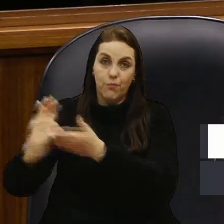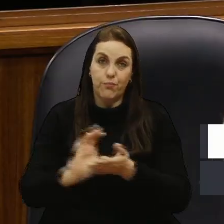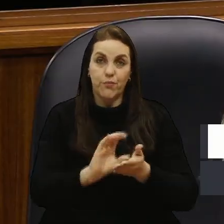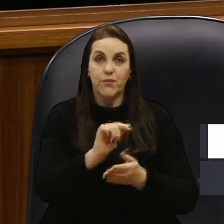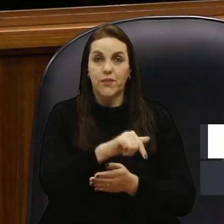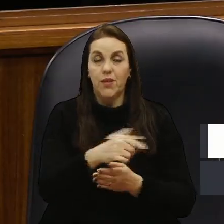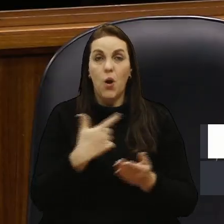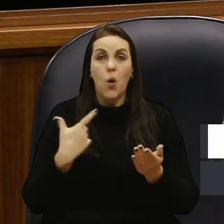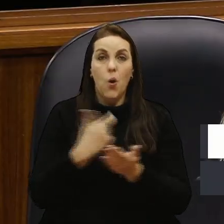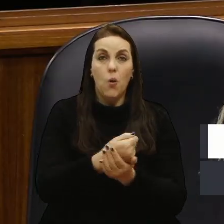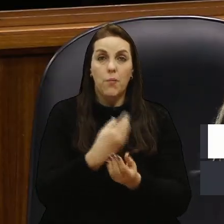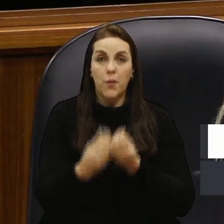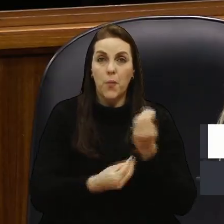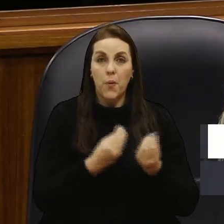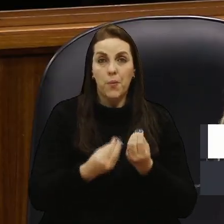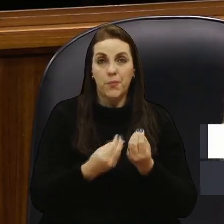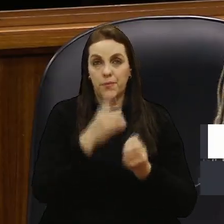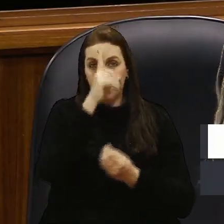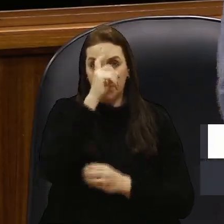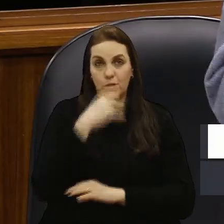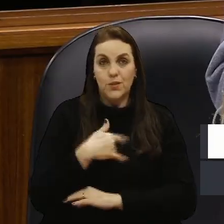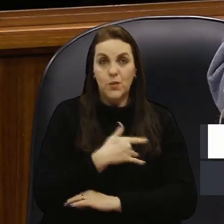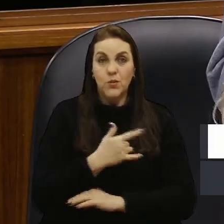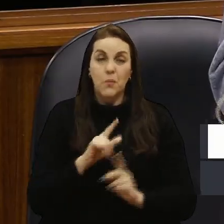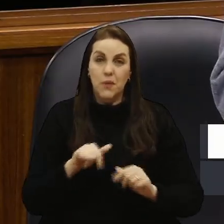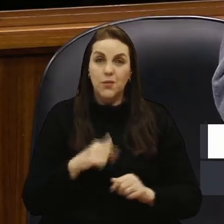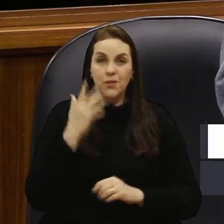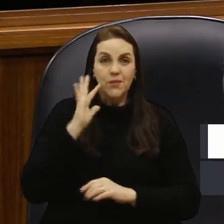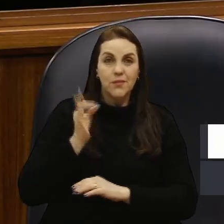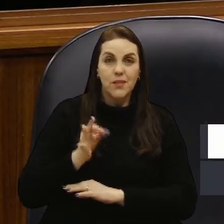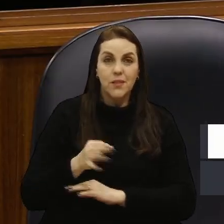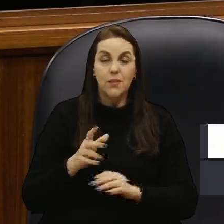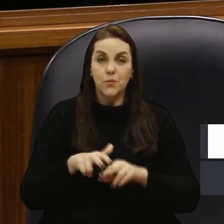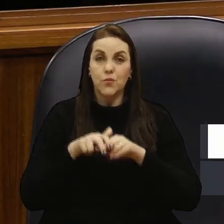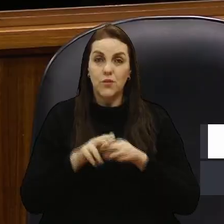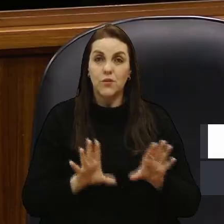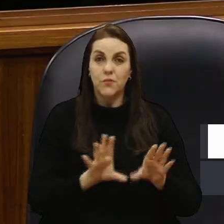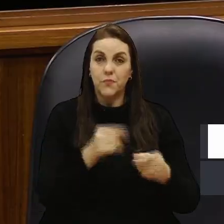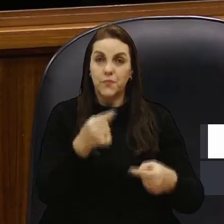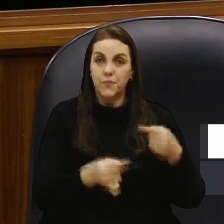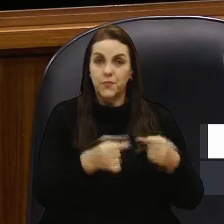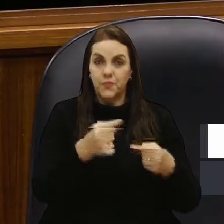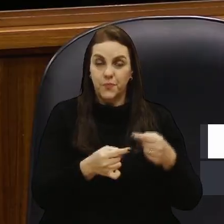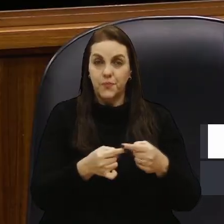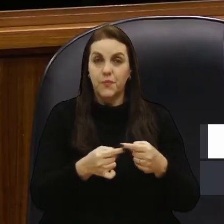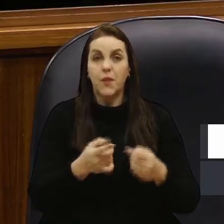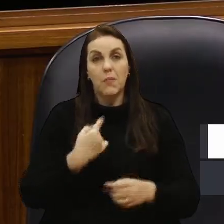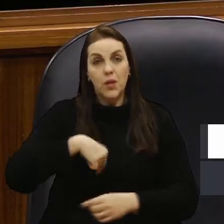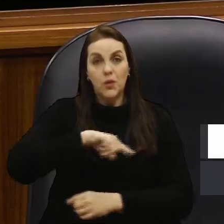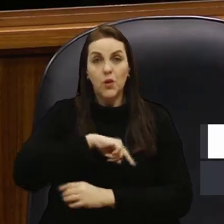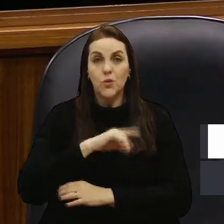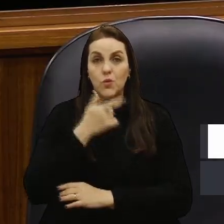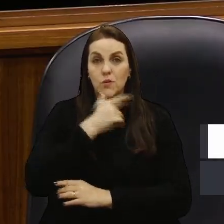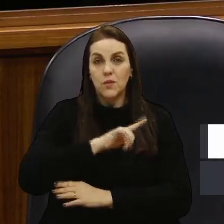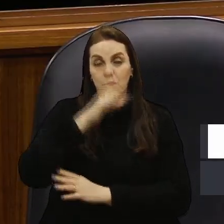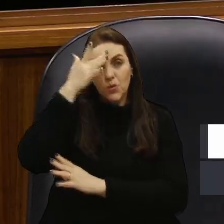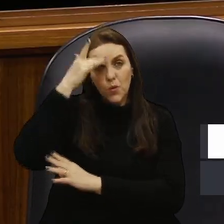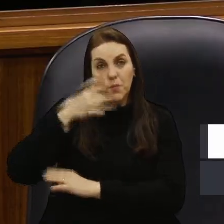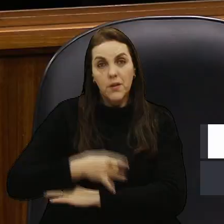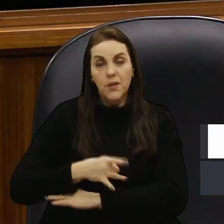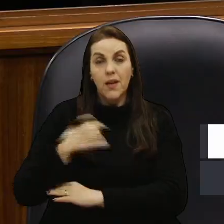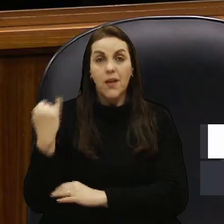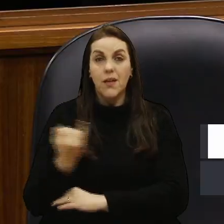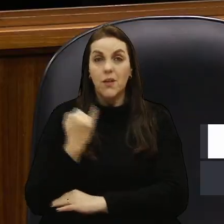essa compra, mas eu tenho certeza que é justamente por isso a ideia da frente parlamentar, para que a gente entenda a importância do que